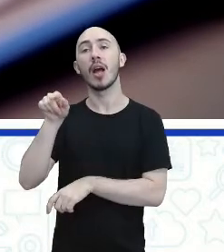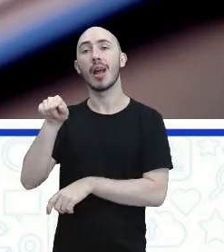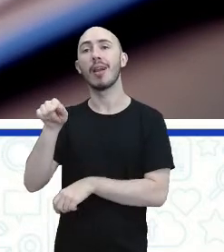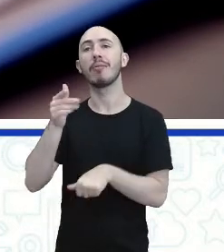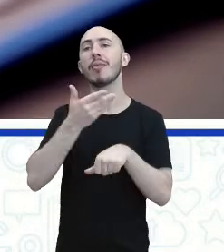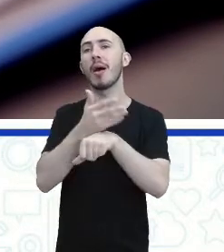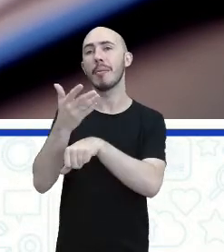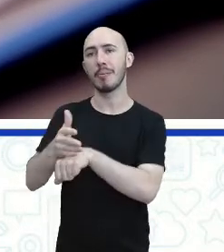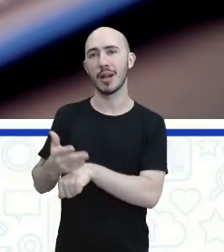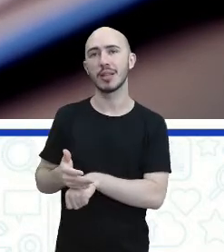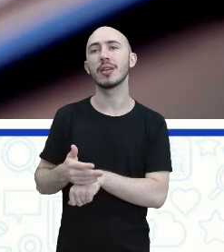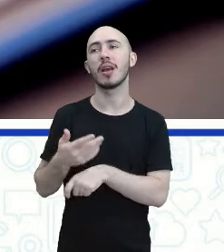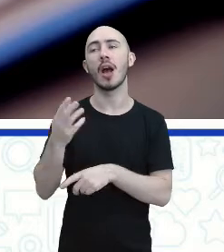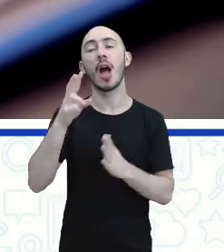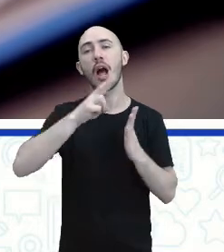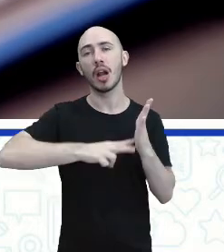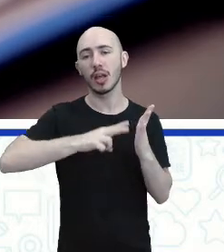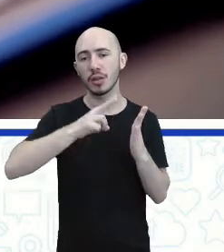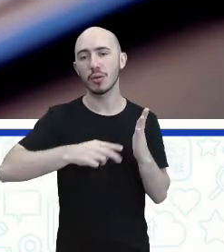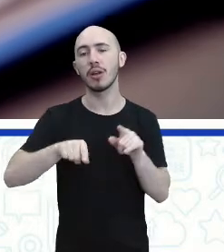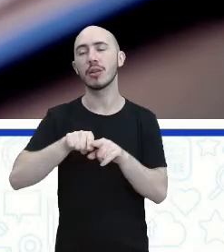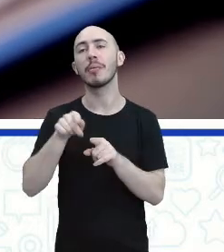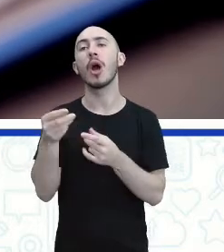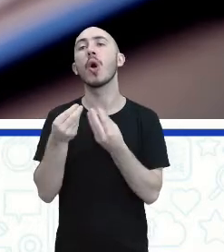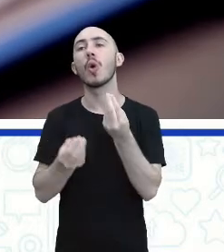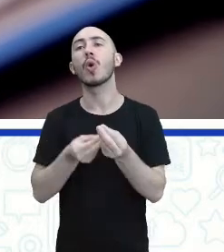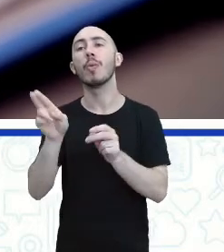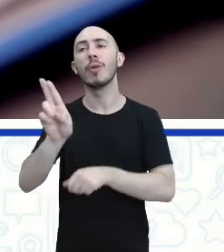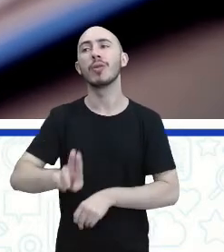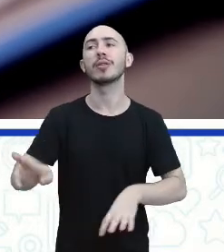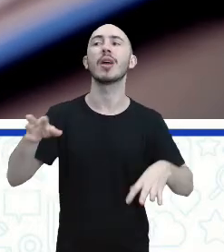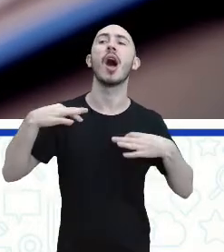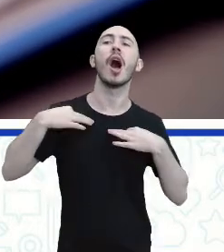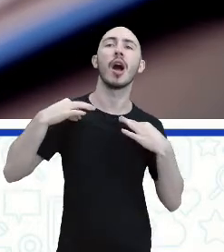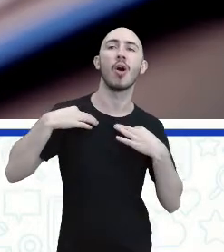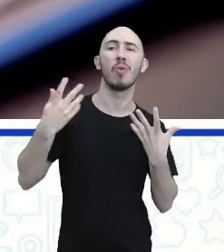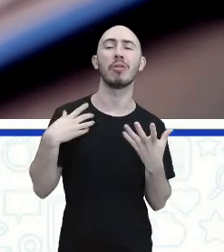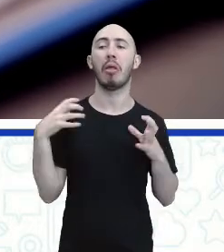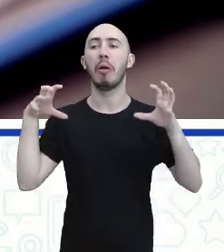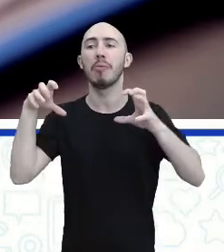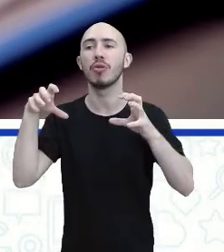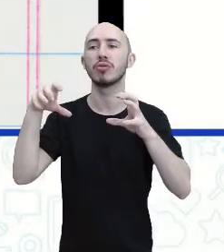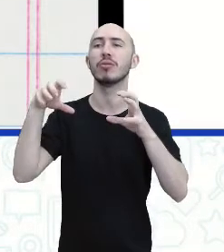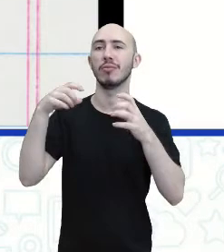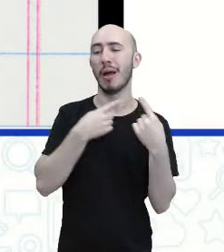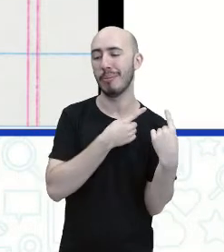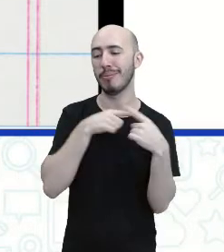uniforme de heroína e como combater os monstros e salvar o dia. E o que será que estava escrito?